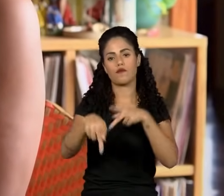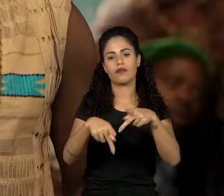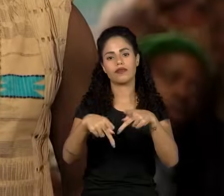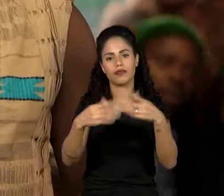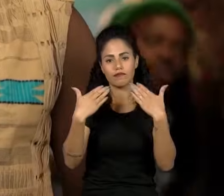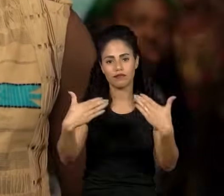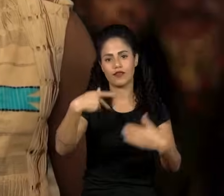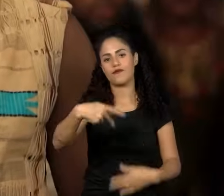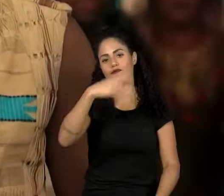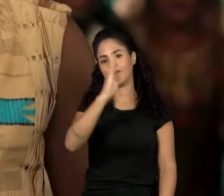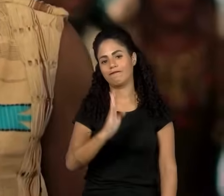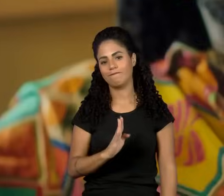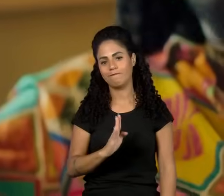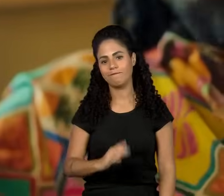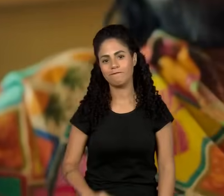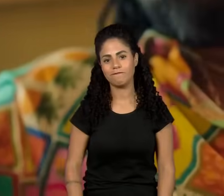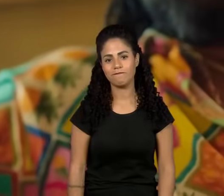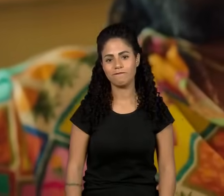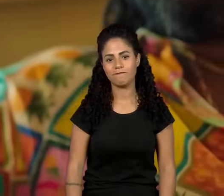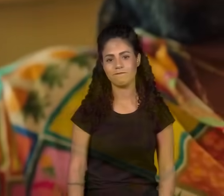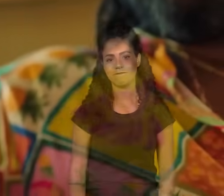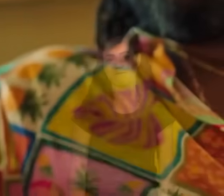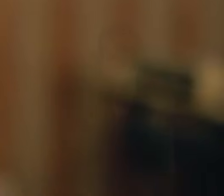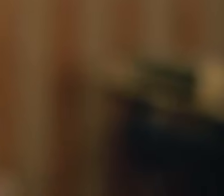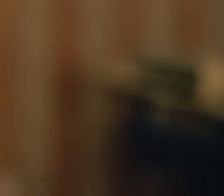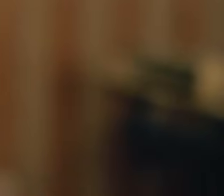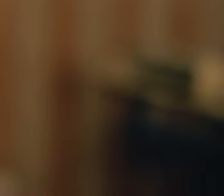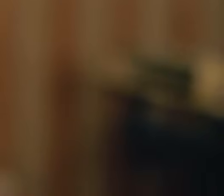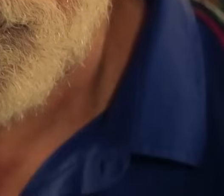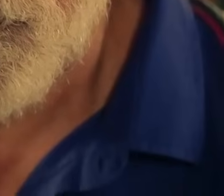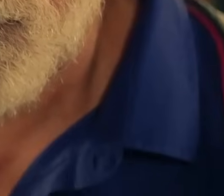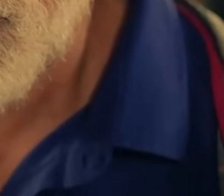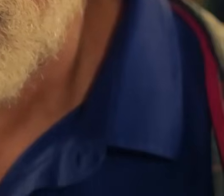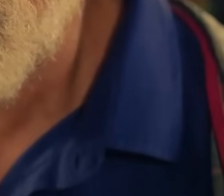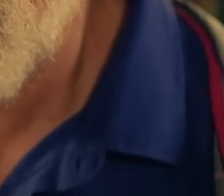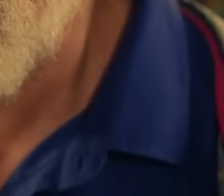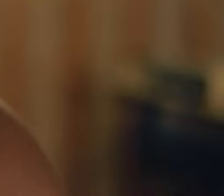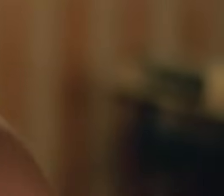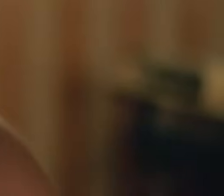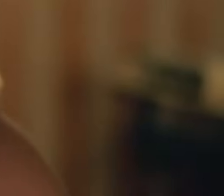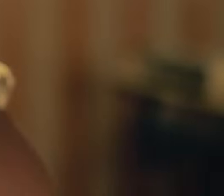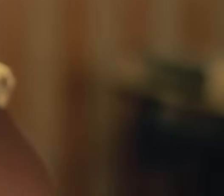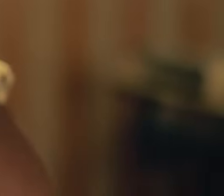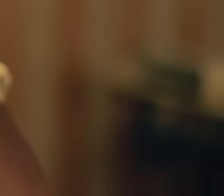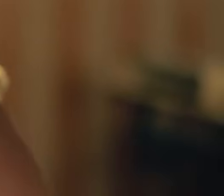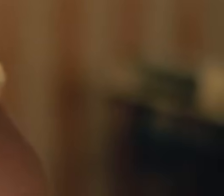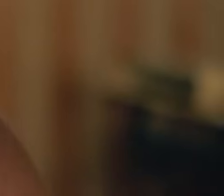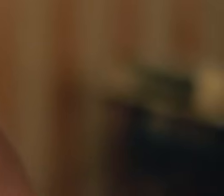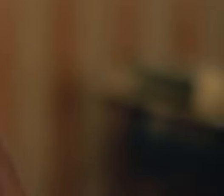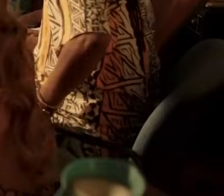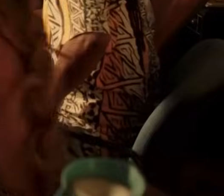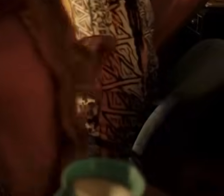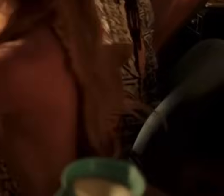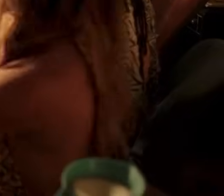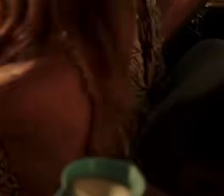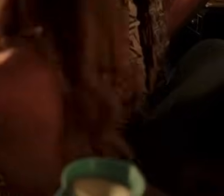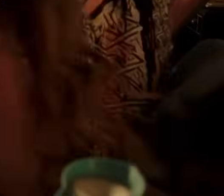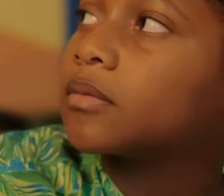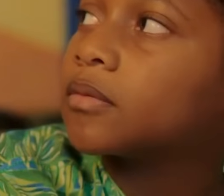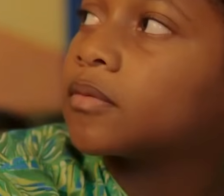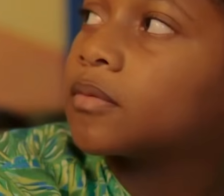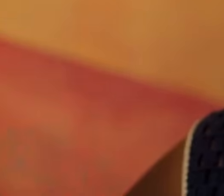do país. A justiça vai ser feita e a gente vai continuar, a gente vai lutar e, além de tudo, a gente vai sonhar.